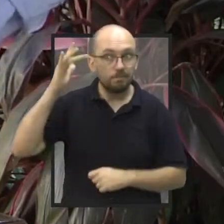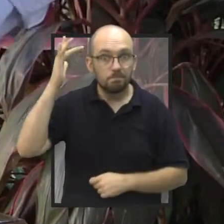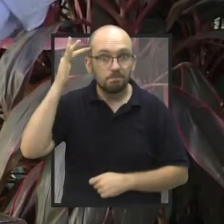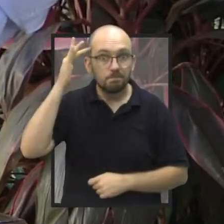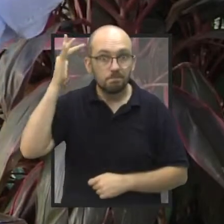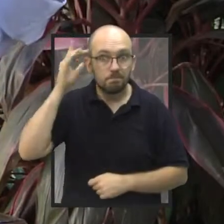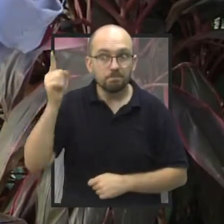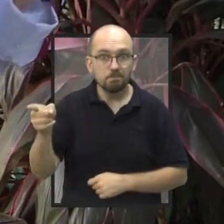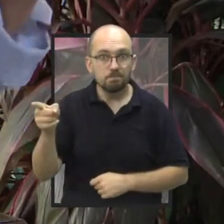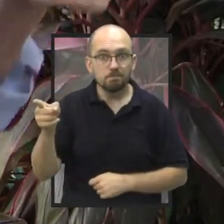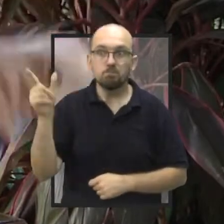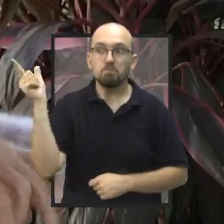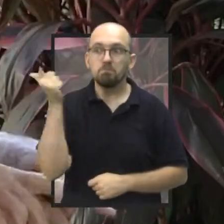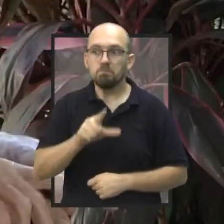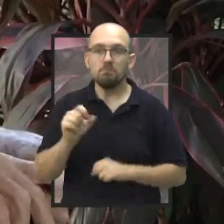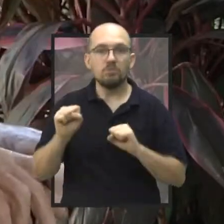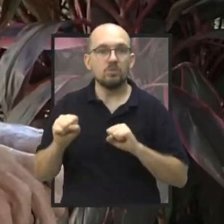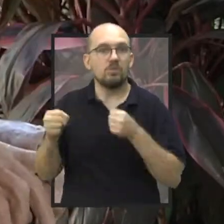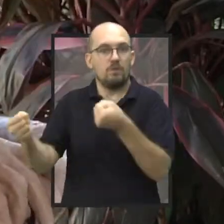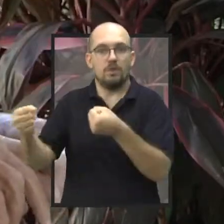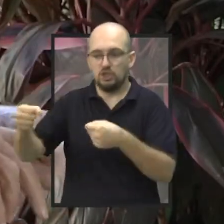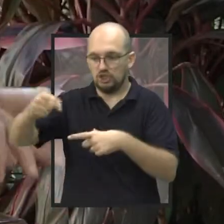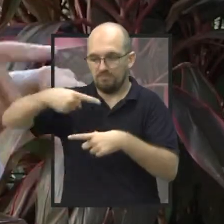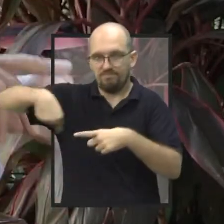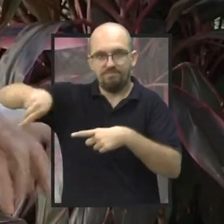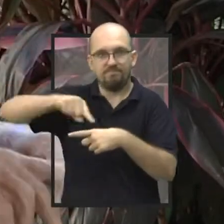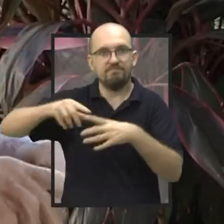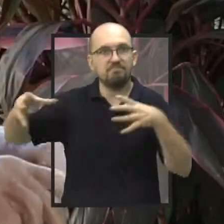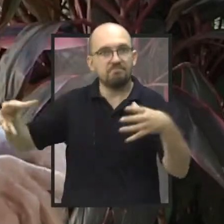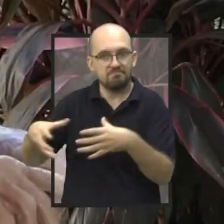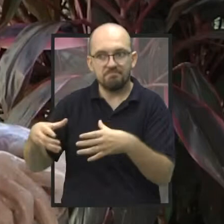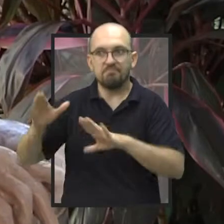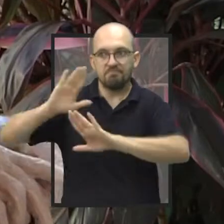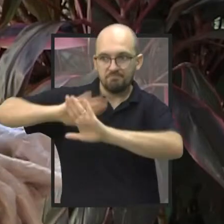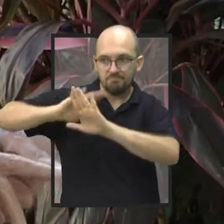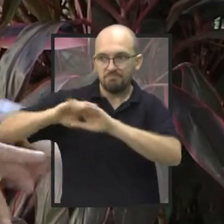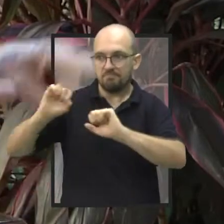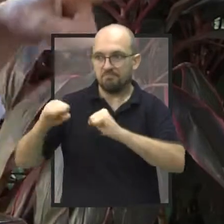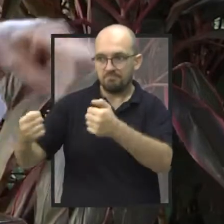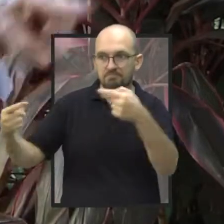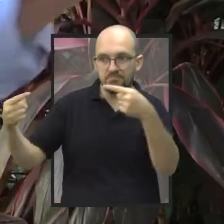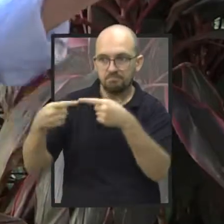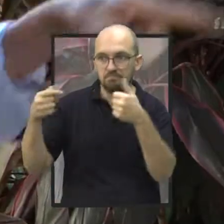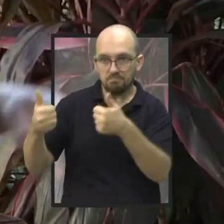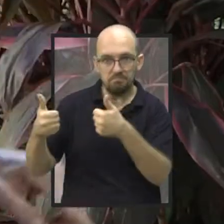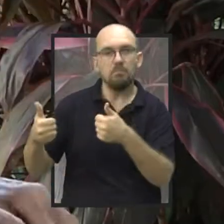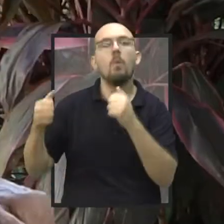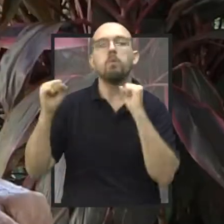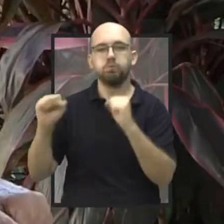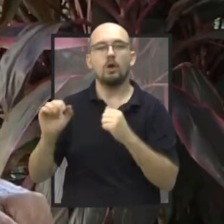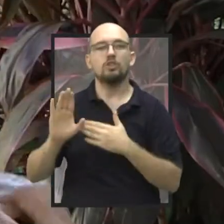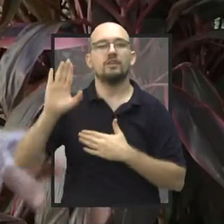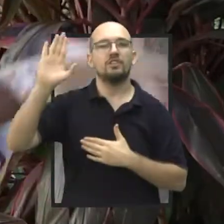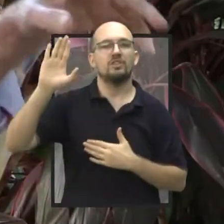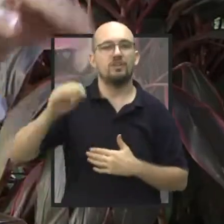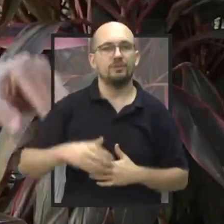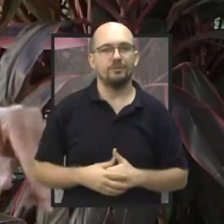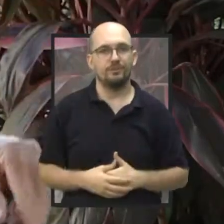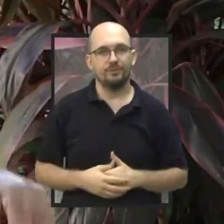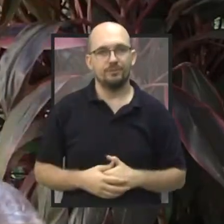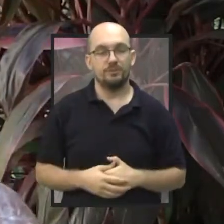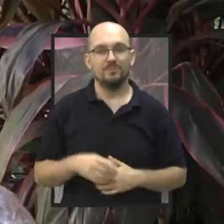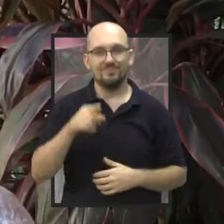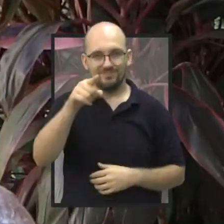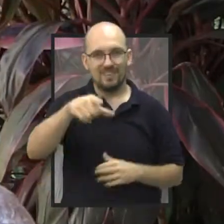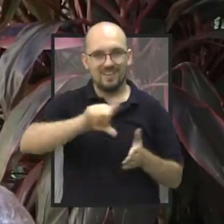o candidato que defende o seu partido, sua ideologia partidária, esse pode ser candidato.